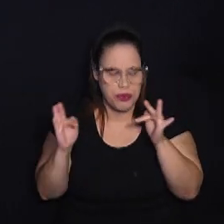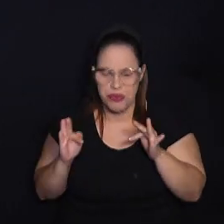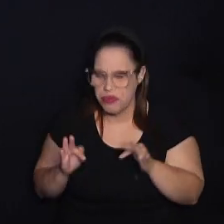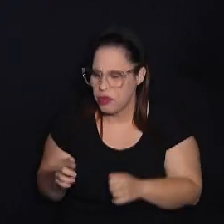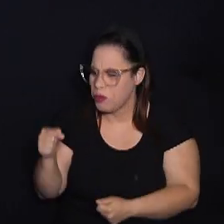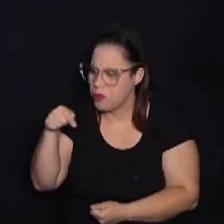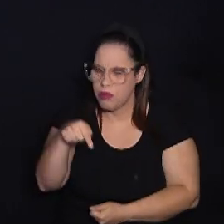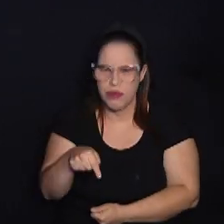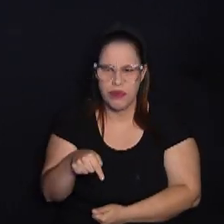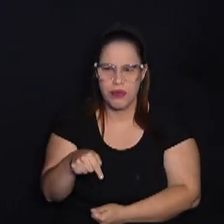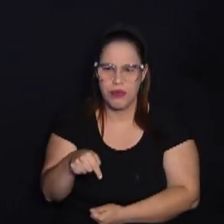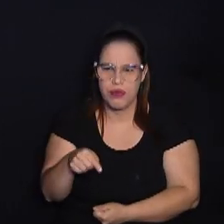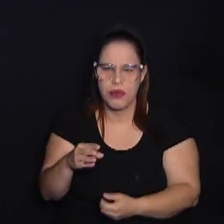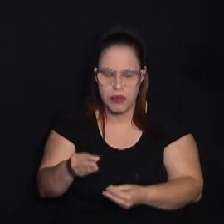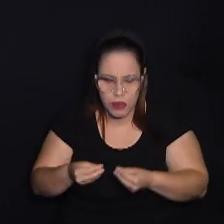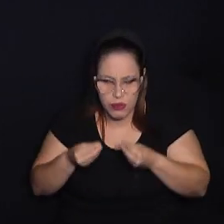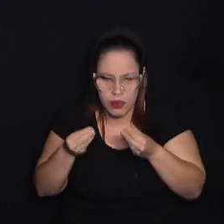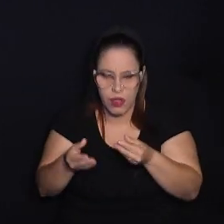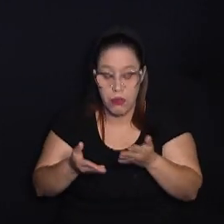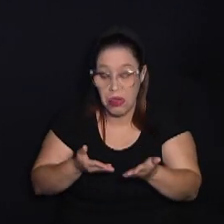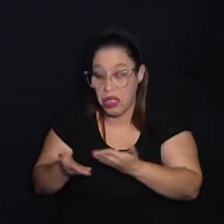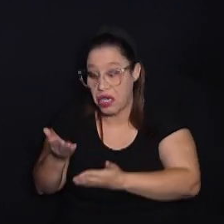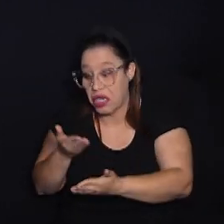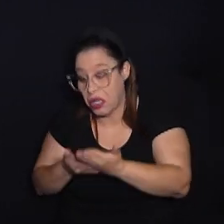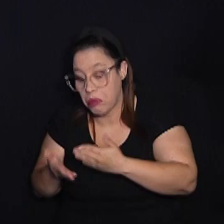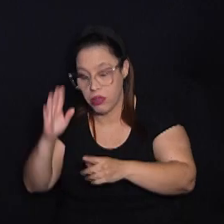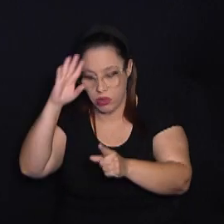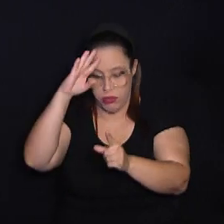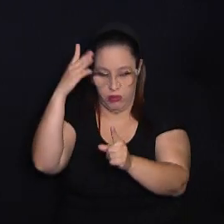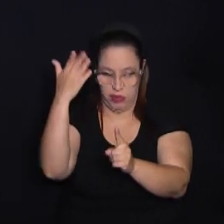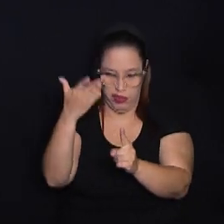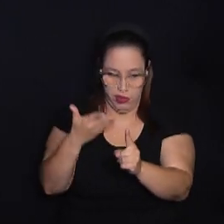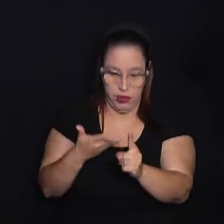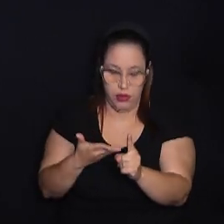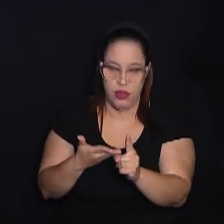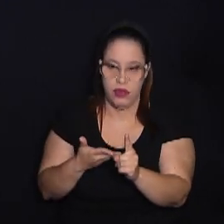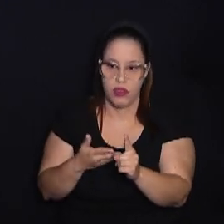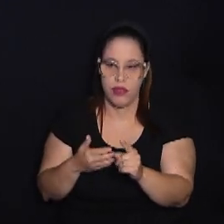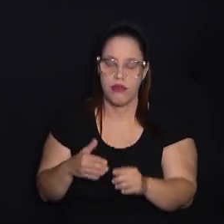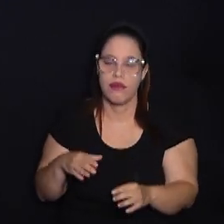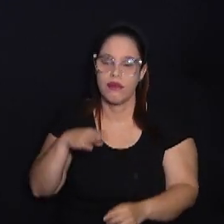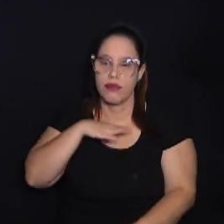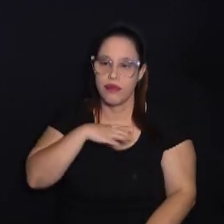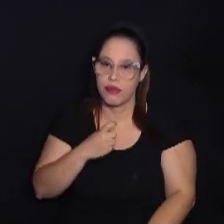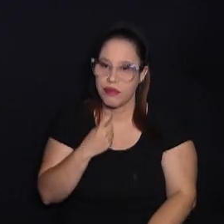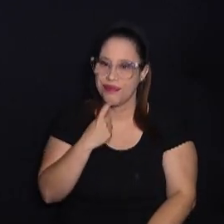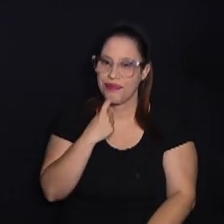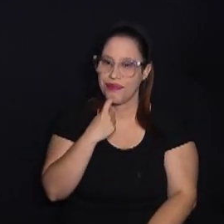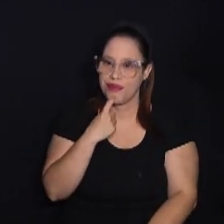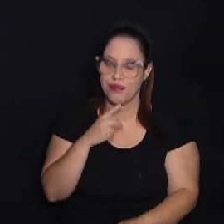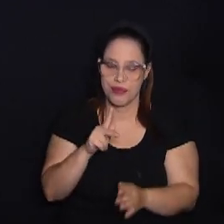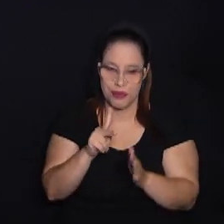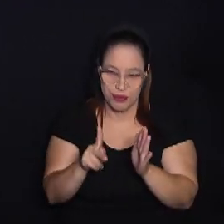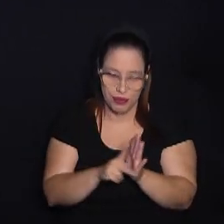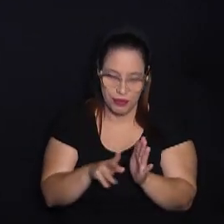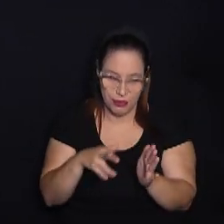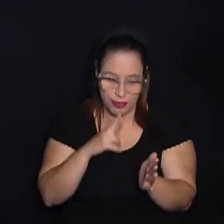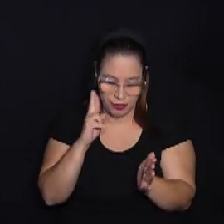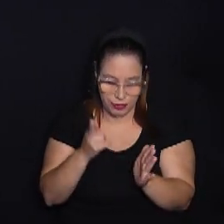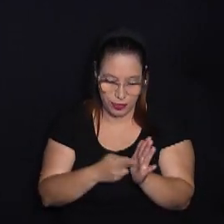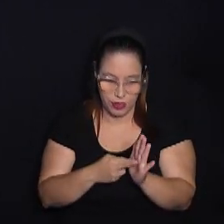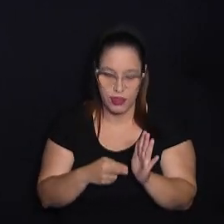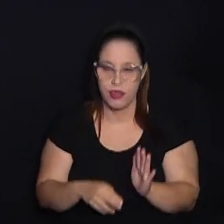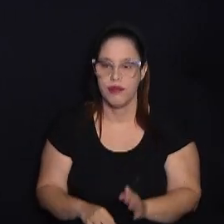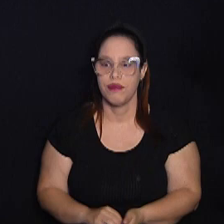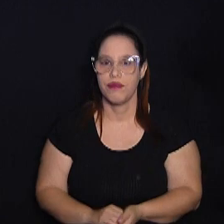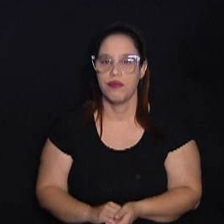aqui fazendo e participando desta homenagem aqui na cidade de Campinas, representando o Conselho Regional de